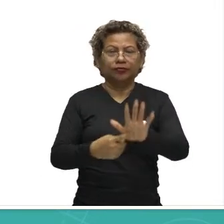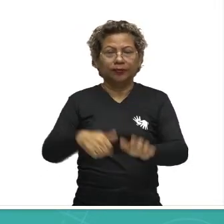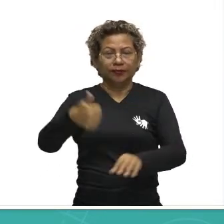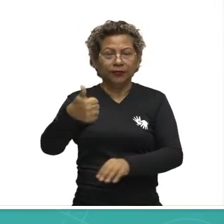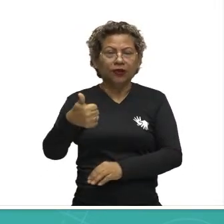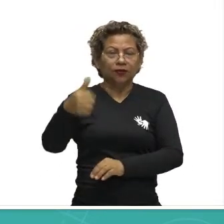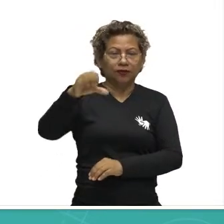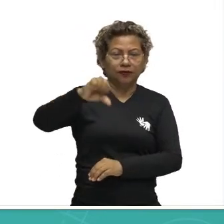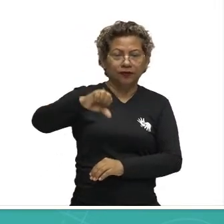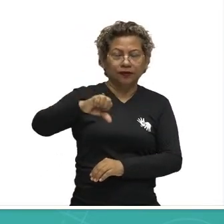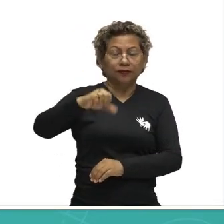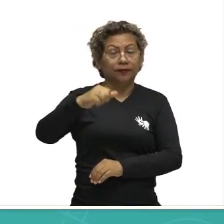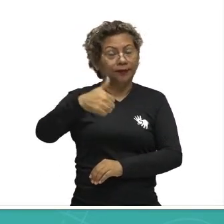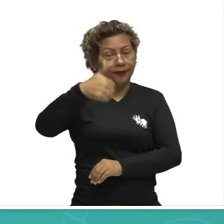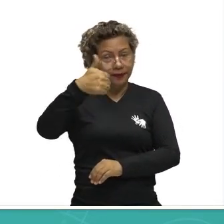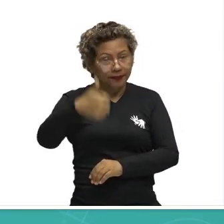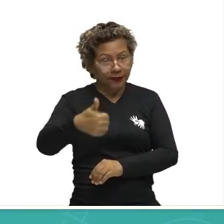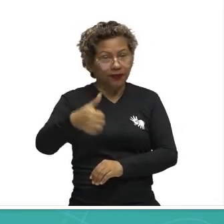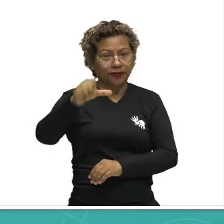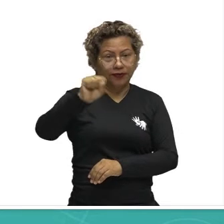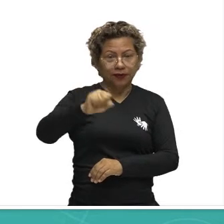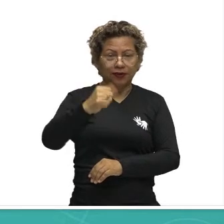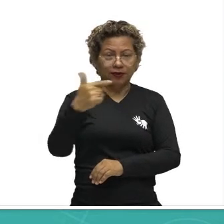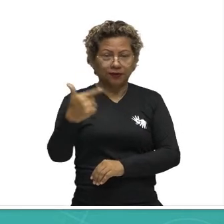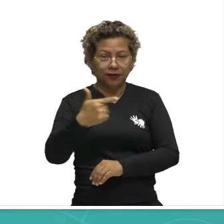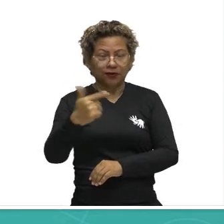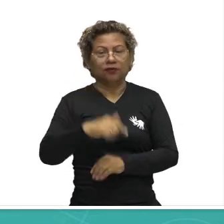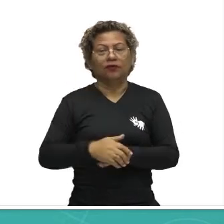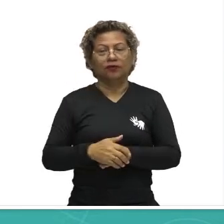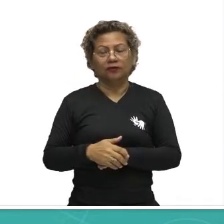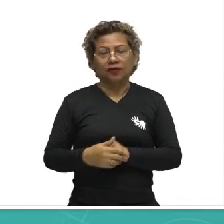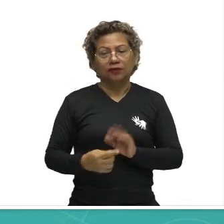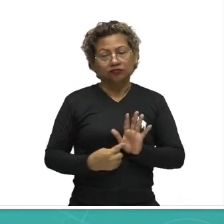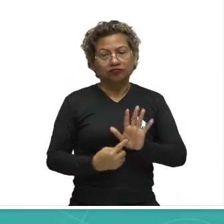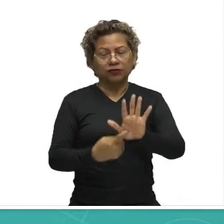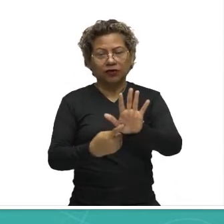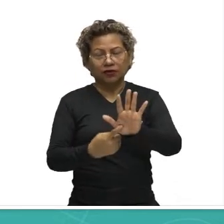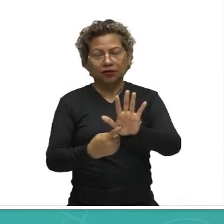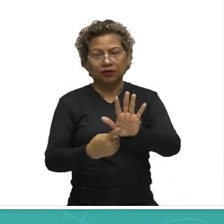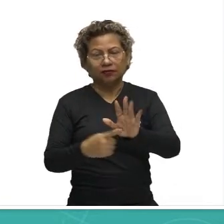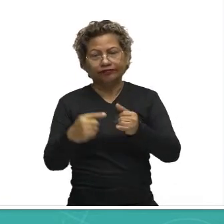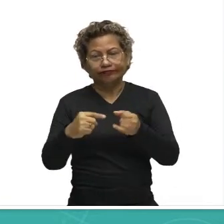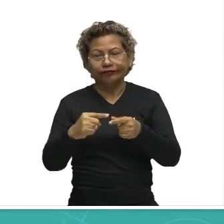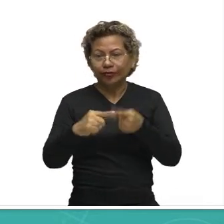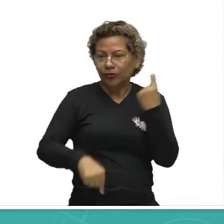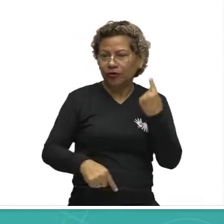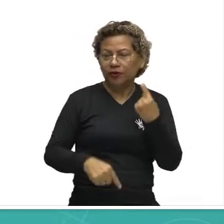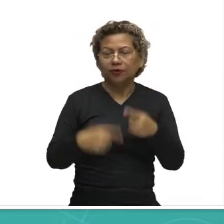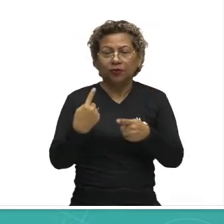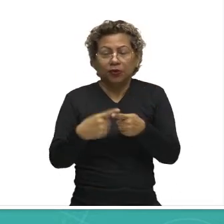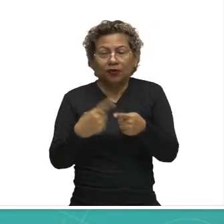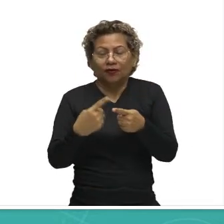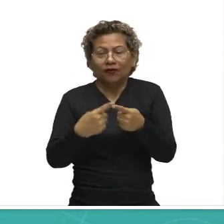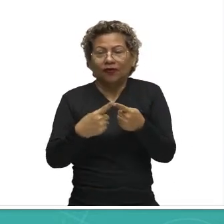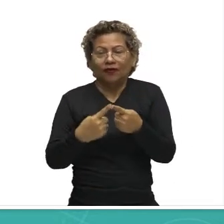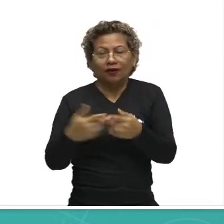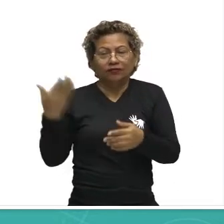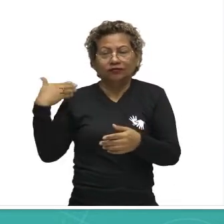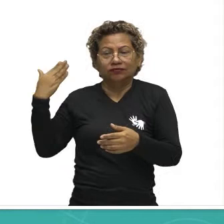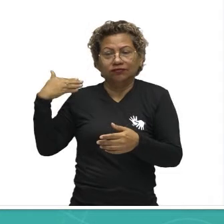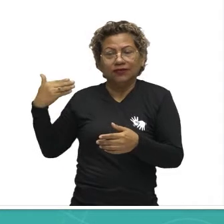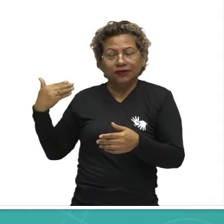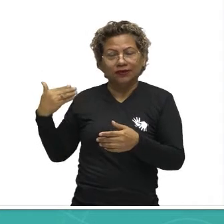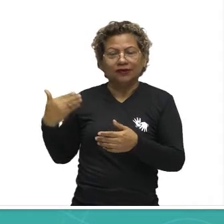1822. Durante alguns anos, foi declarado ilegal. Assim como o tango, o cancan também foi declarado